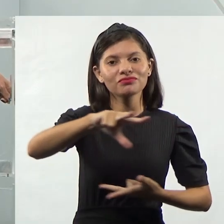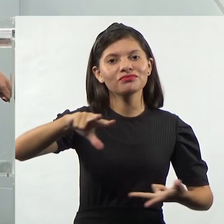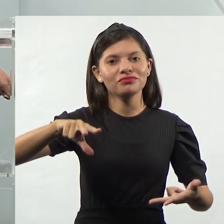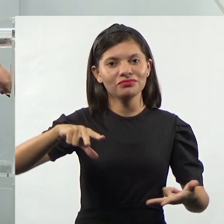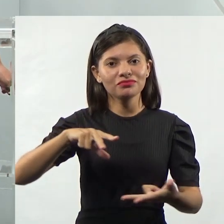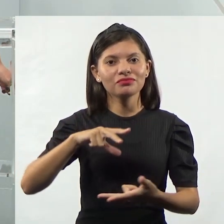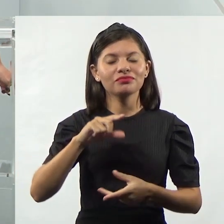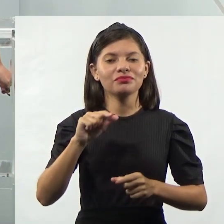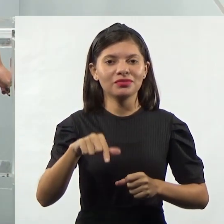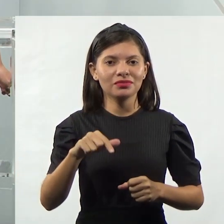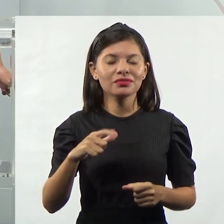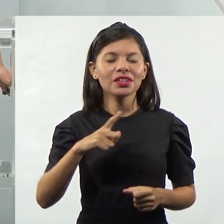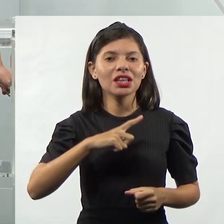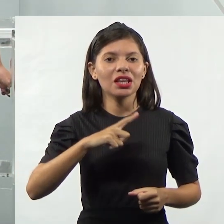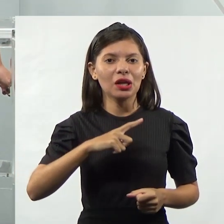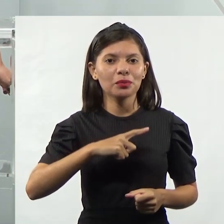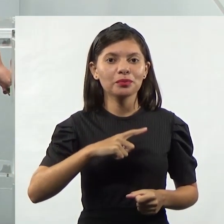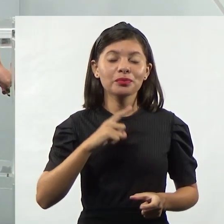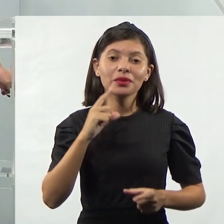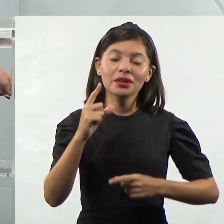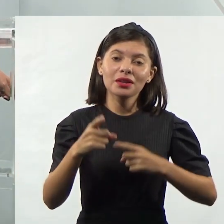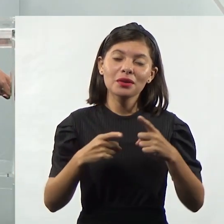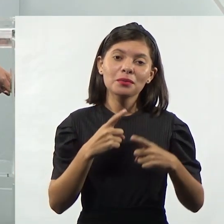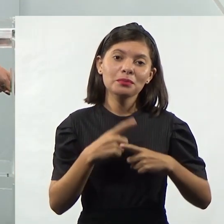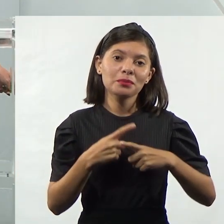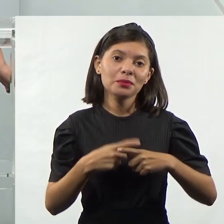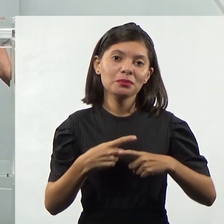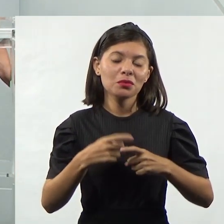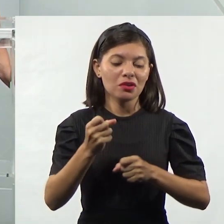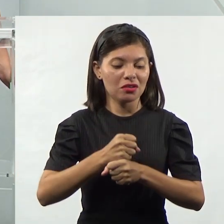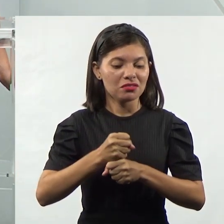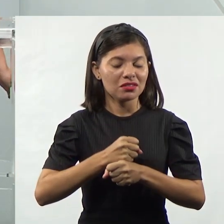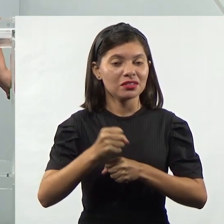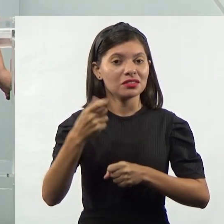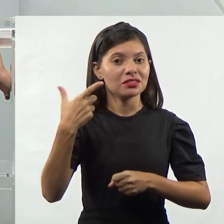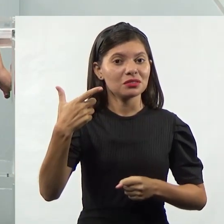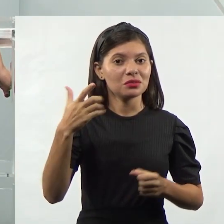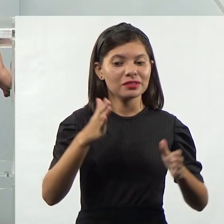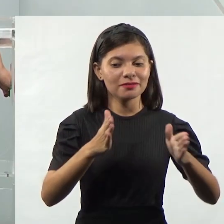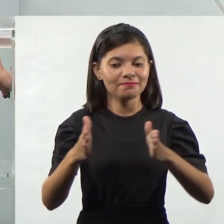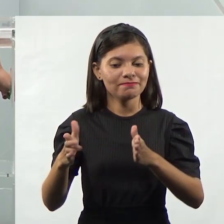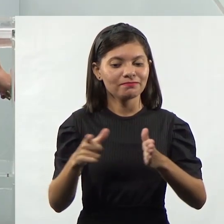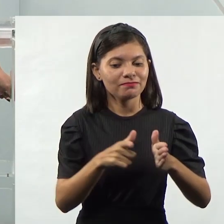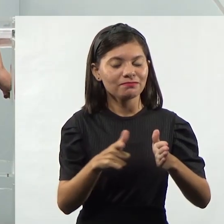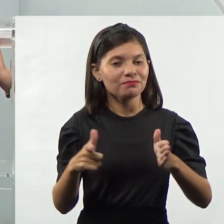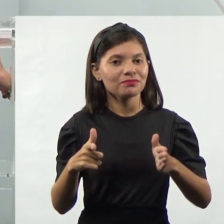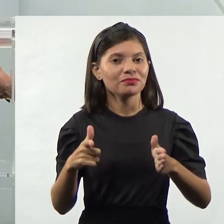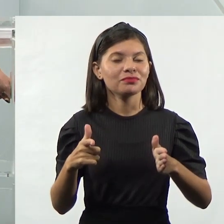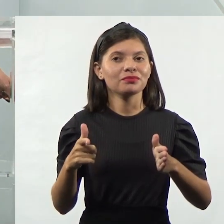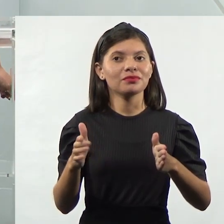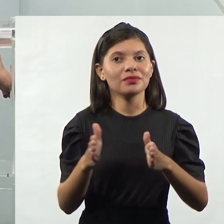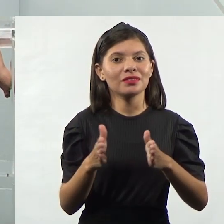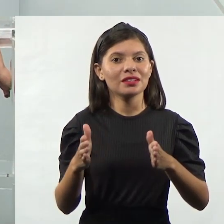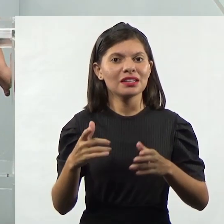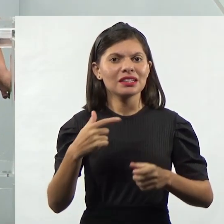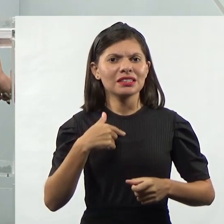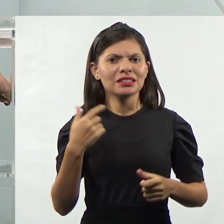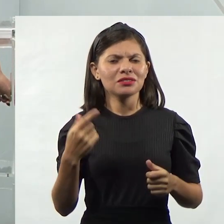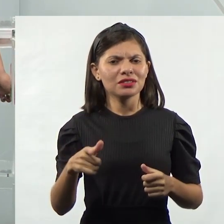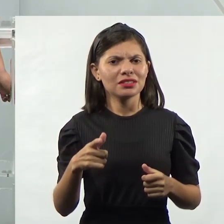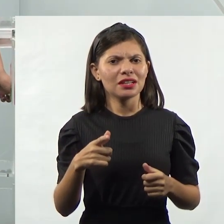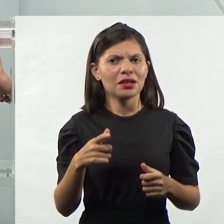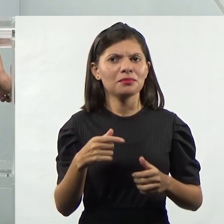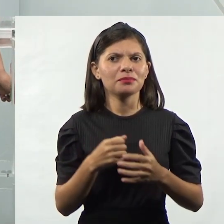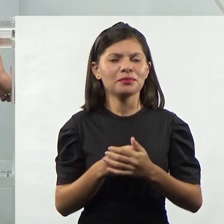porque a gente teve aí esse lapso de 2 anos, esse período, melhor dizendo, de 2 anos para se preparar, e a